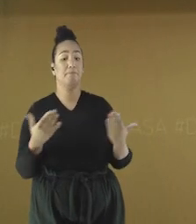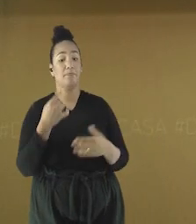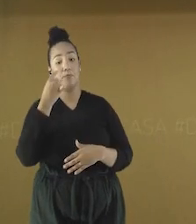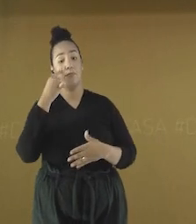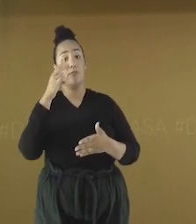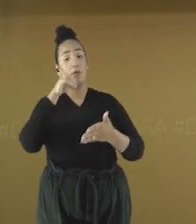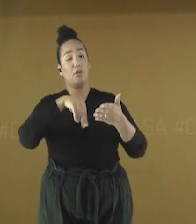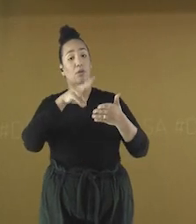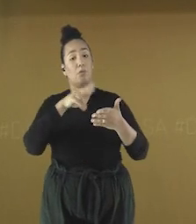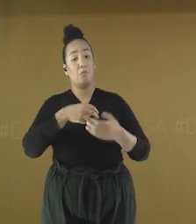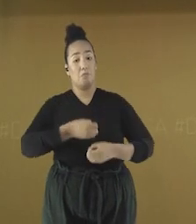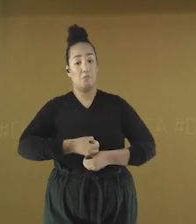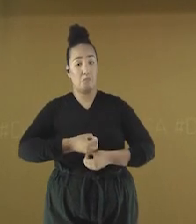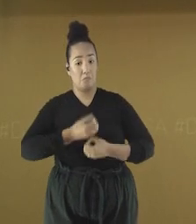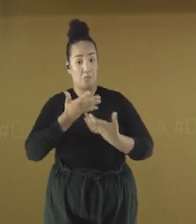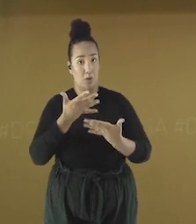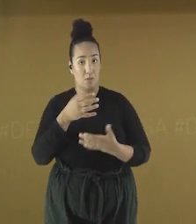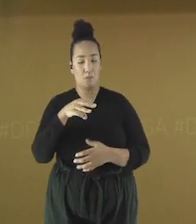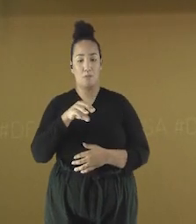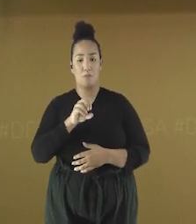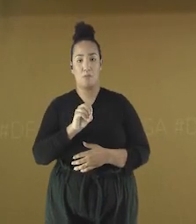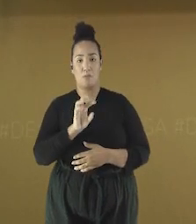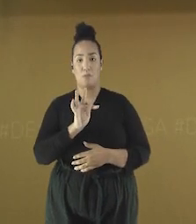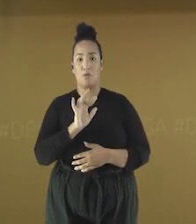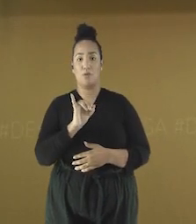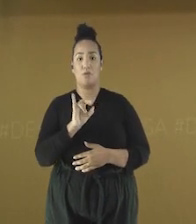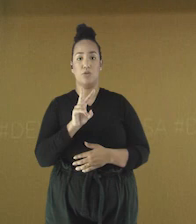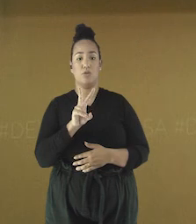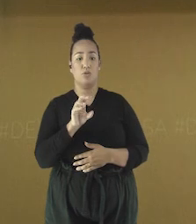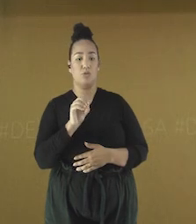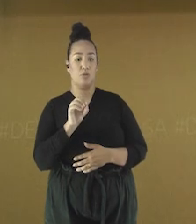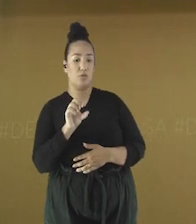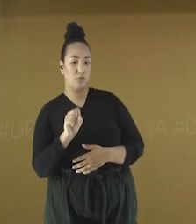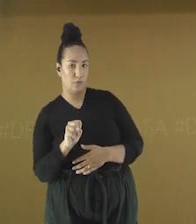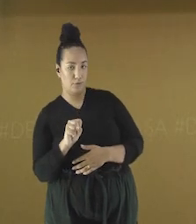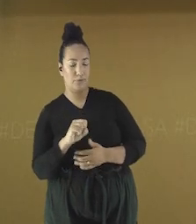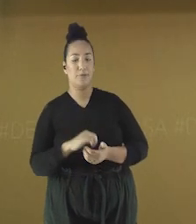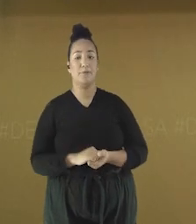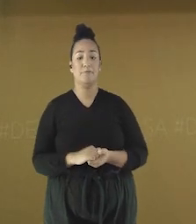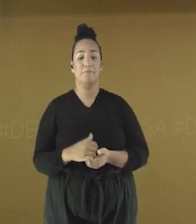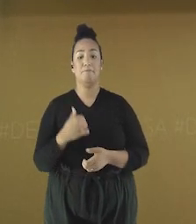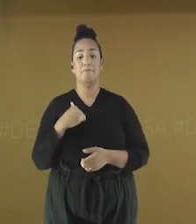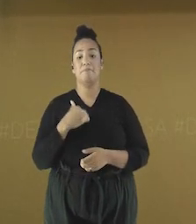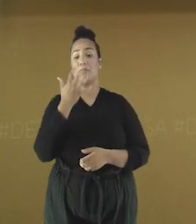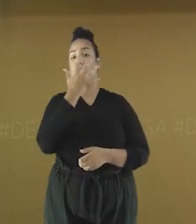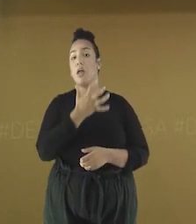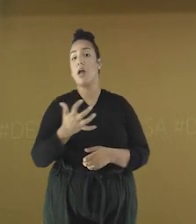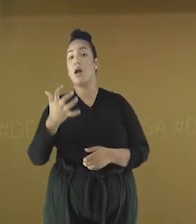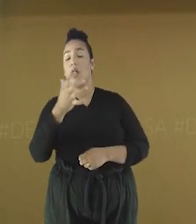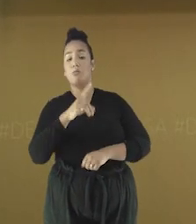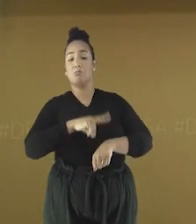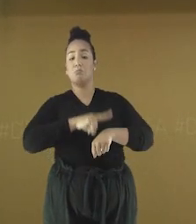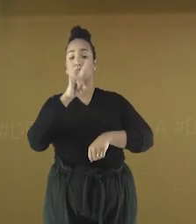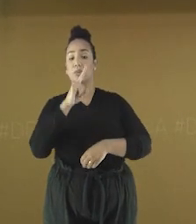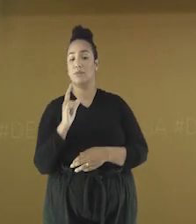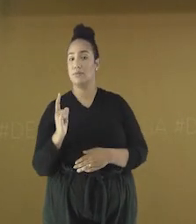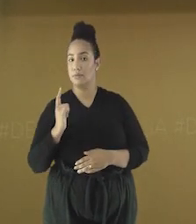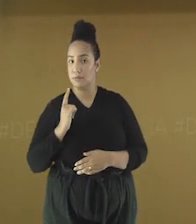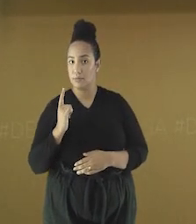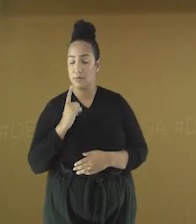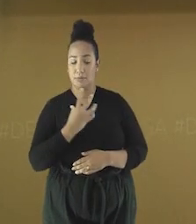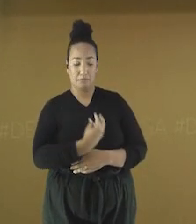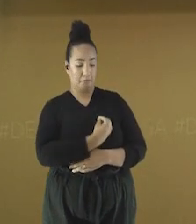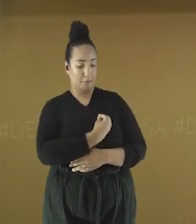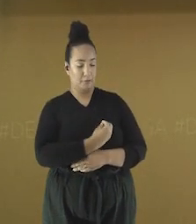trecho do poema Motivos, de Cecília Meirelles. Eu canto porque o instante existe, e a minha vida